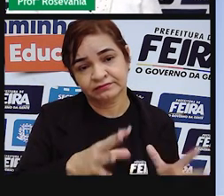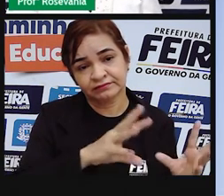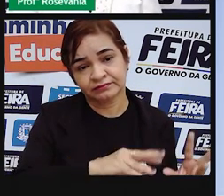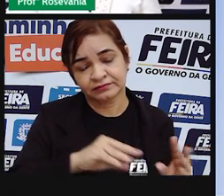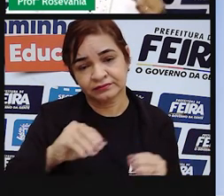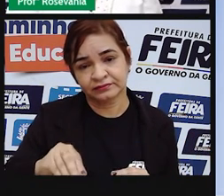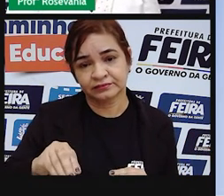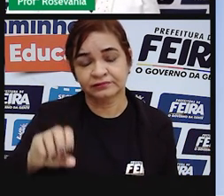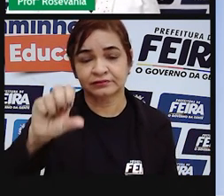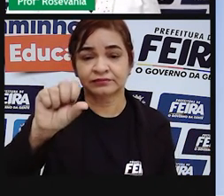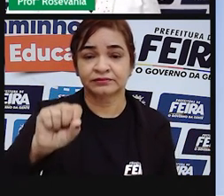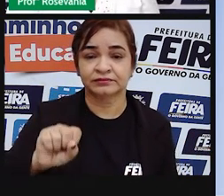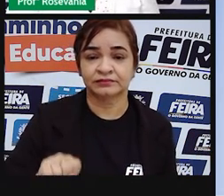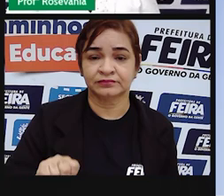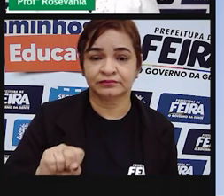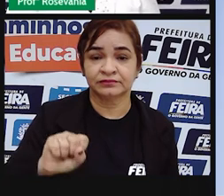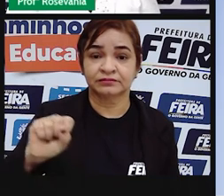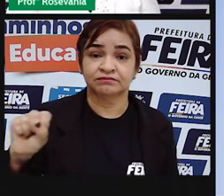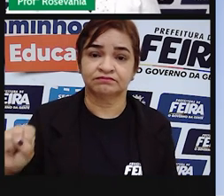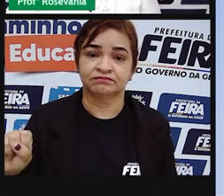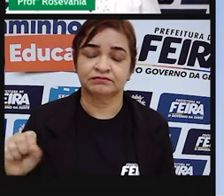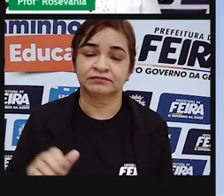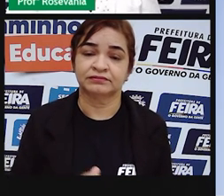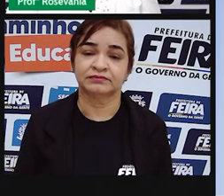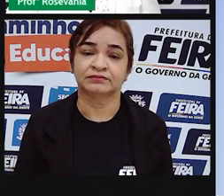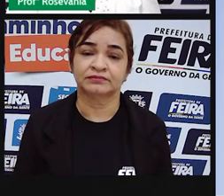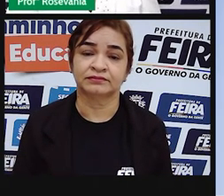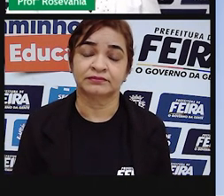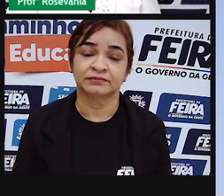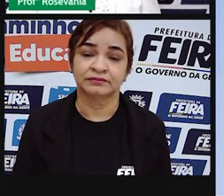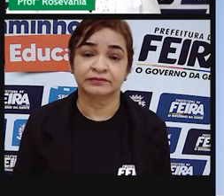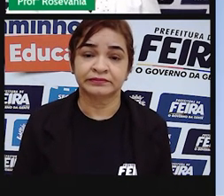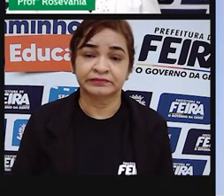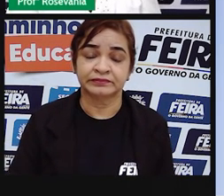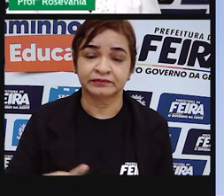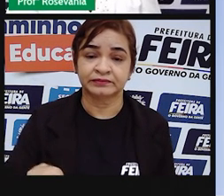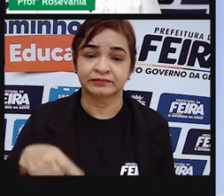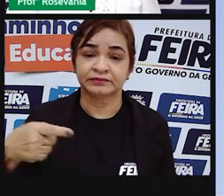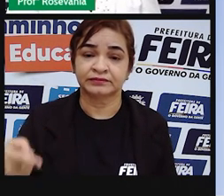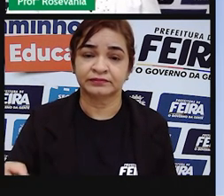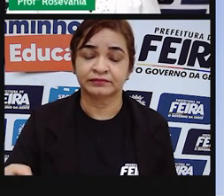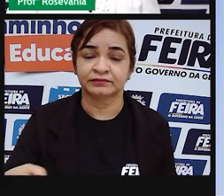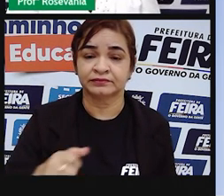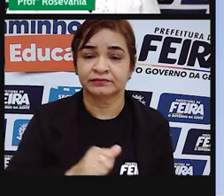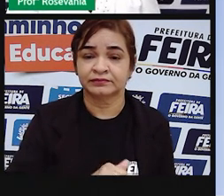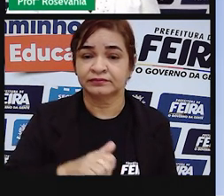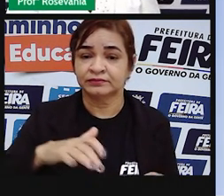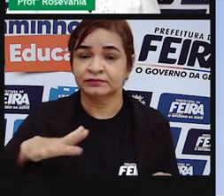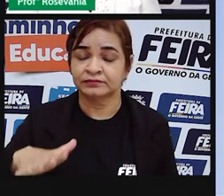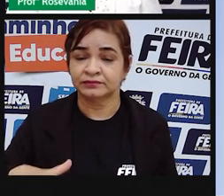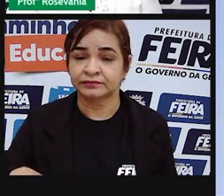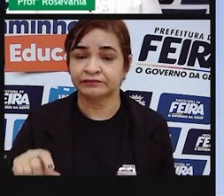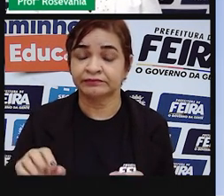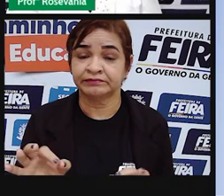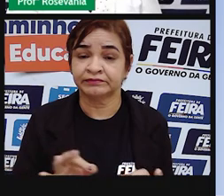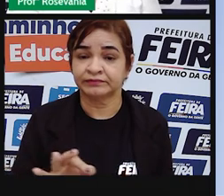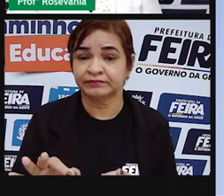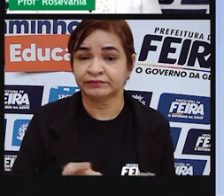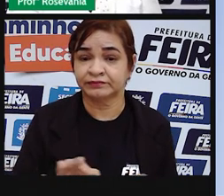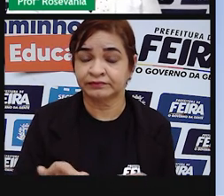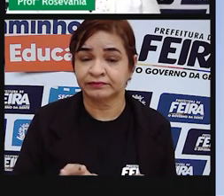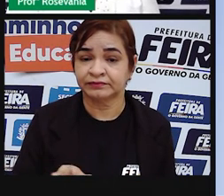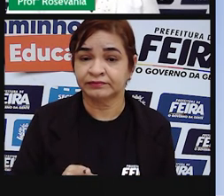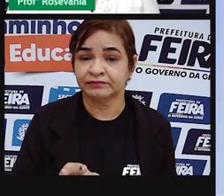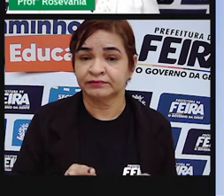a sudeste continuou prevalecendo. Aqui surgiu outra característica que também começamos a ter um processo